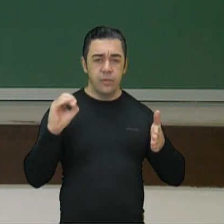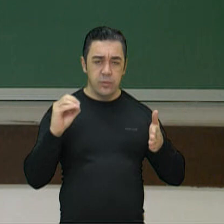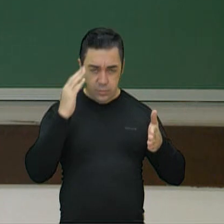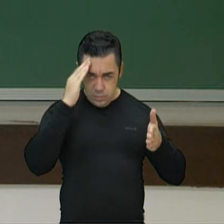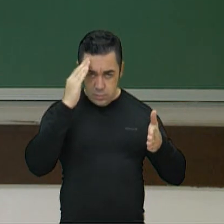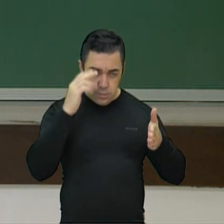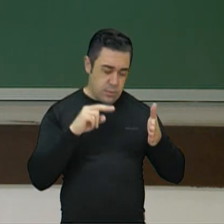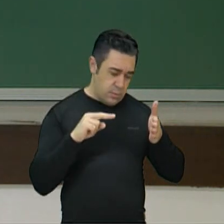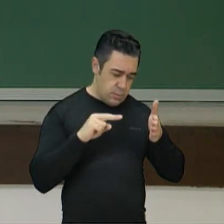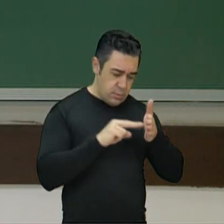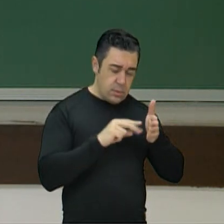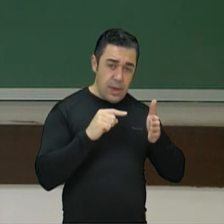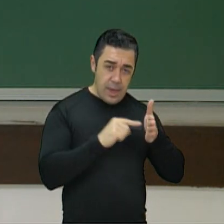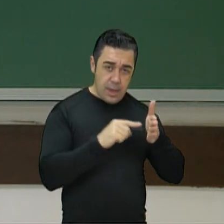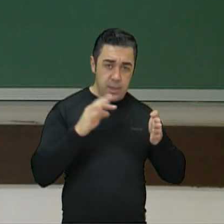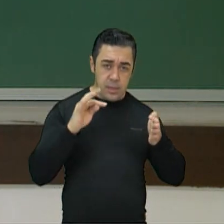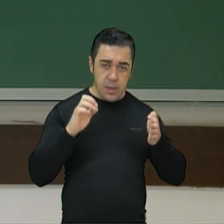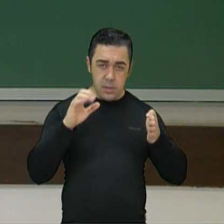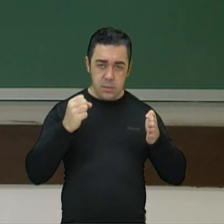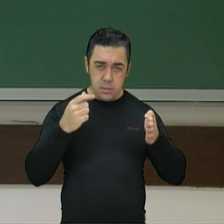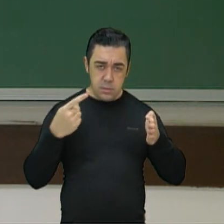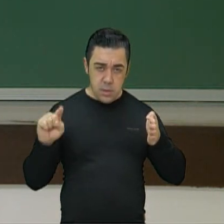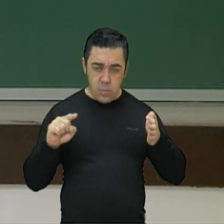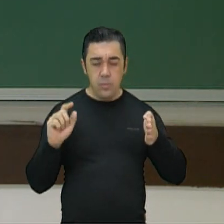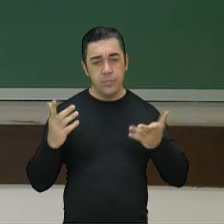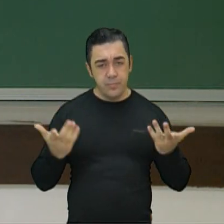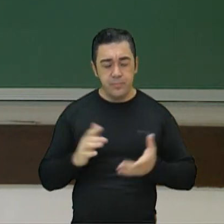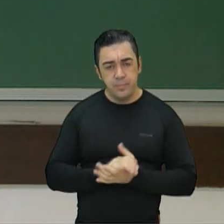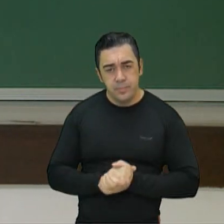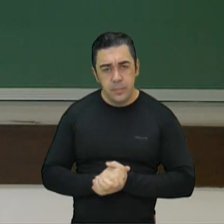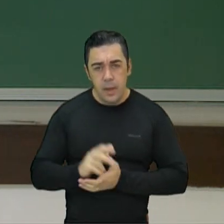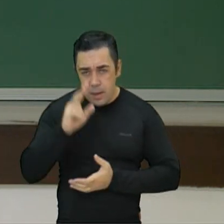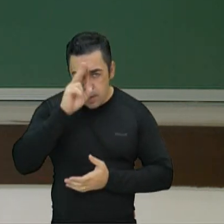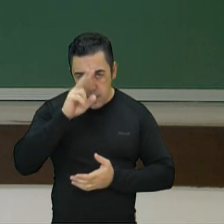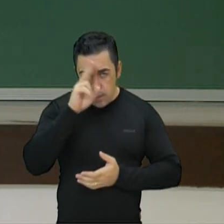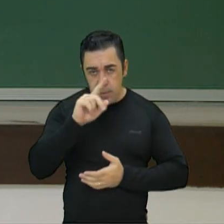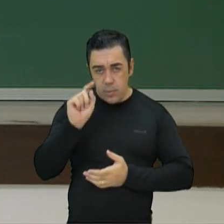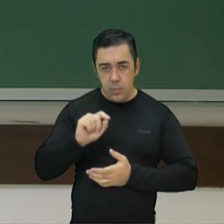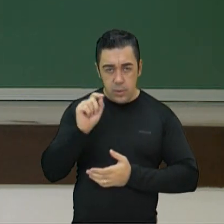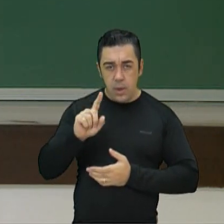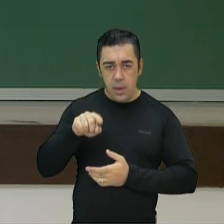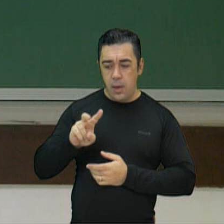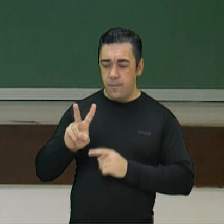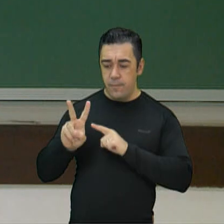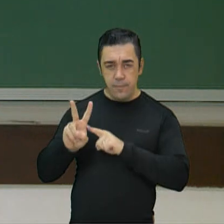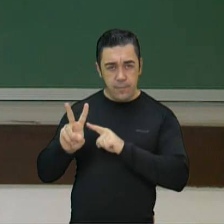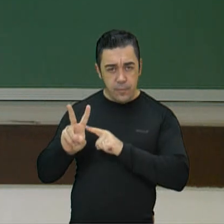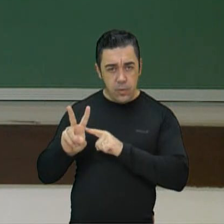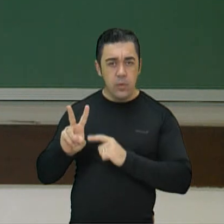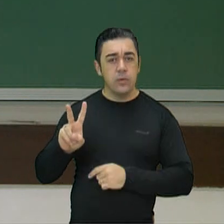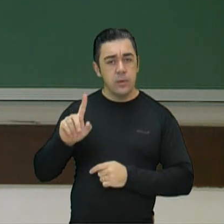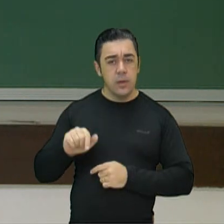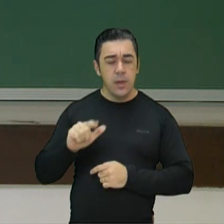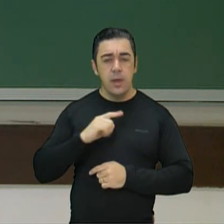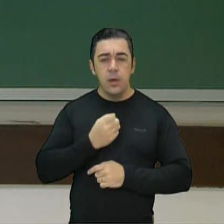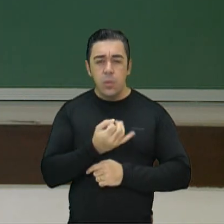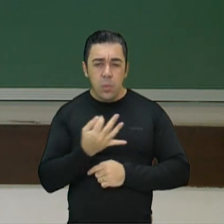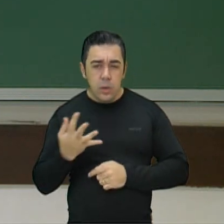que vem a alimentação do circuito. Lembrando que a unidade da tensão é volts e a unidade da corrente é